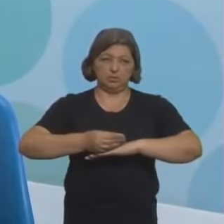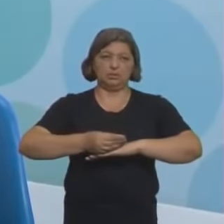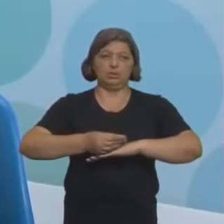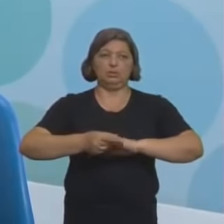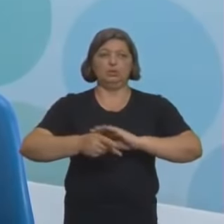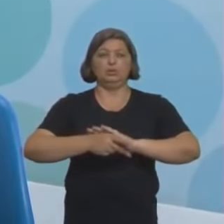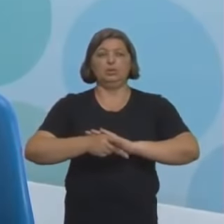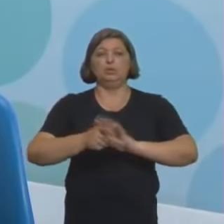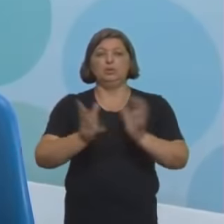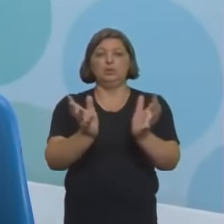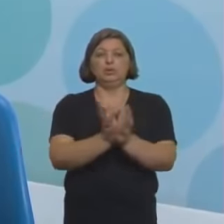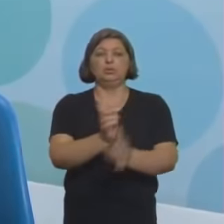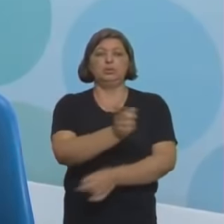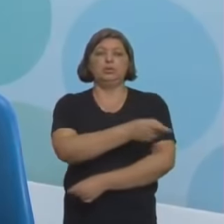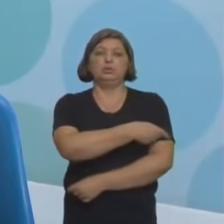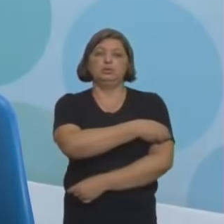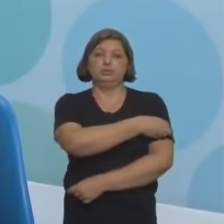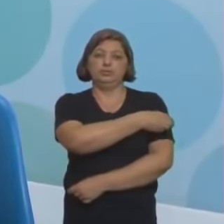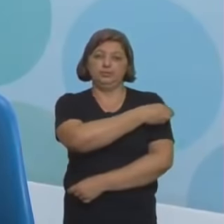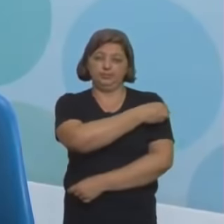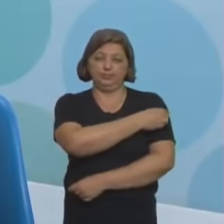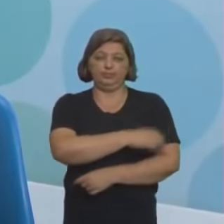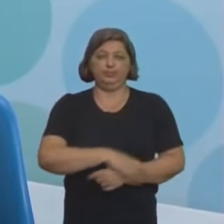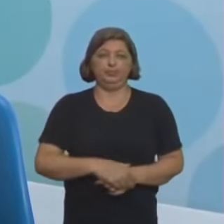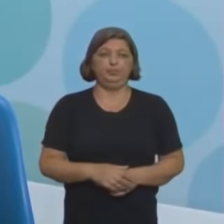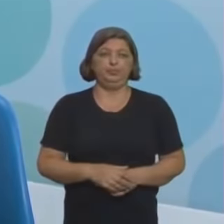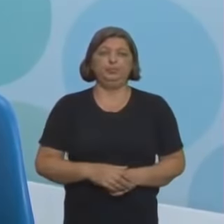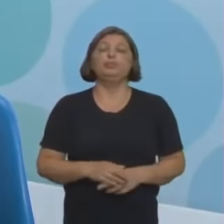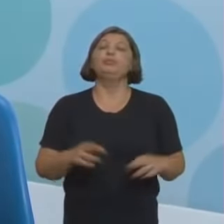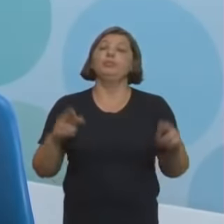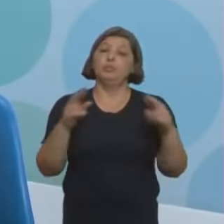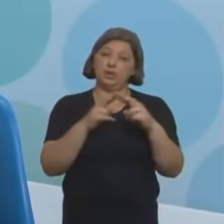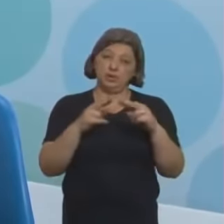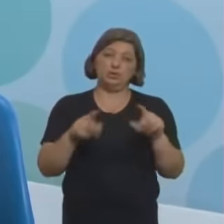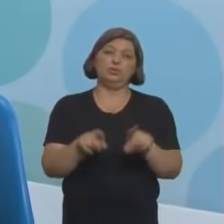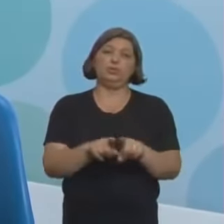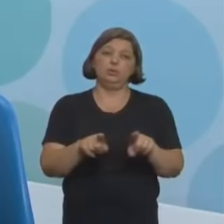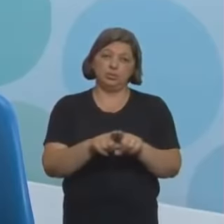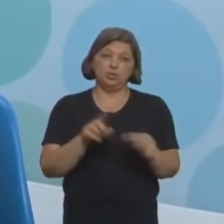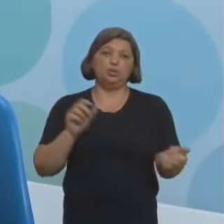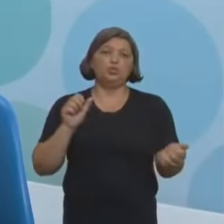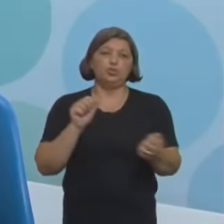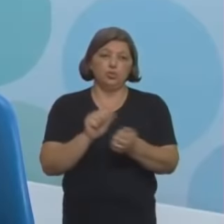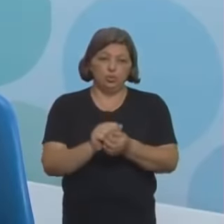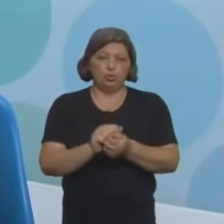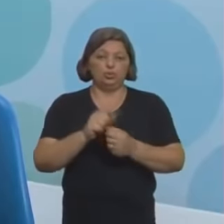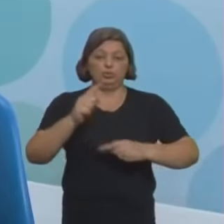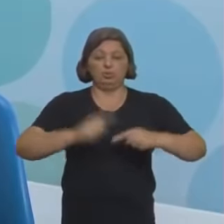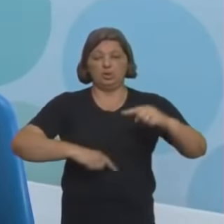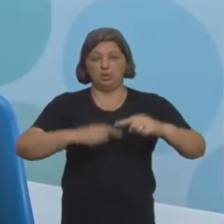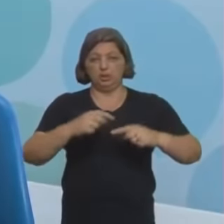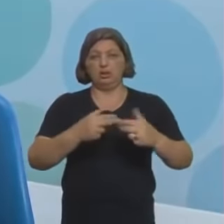Anos Iniciais, e que fará parte da rede, né, junto com o seu material,